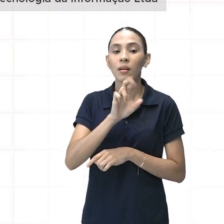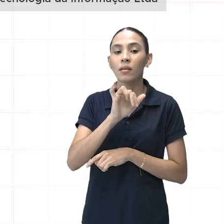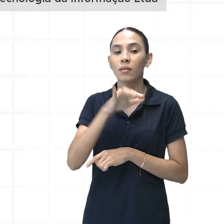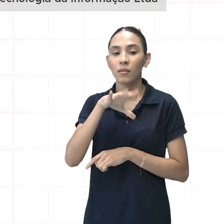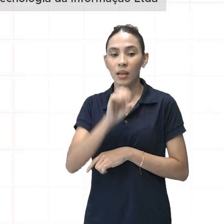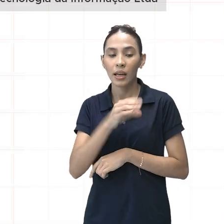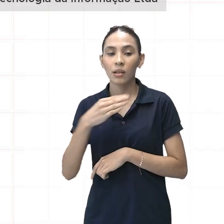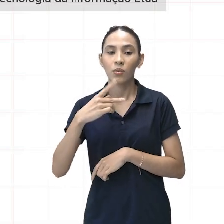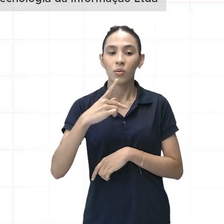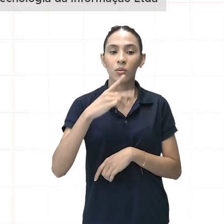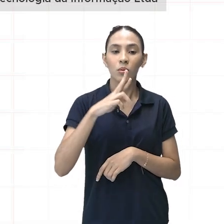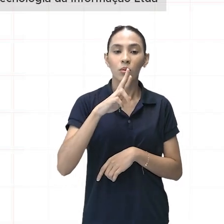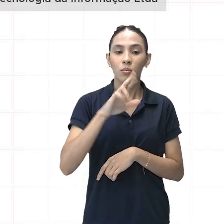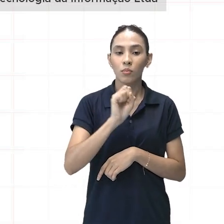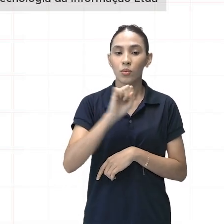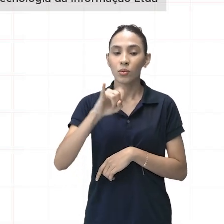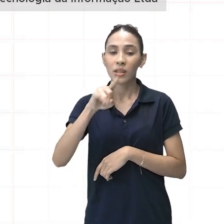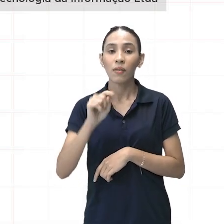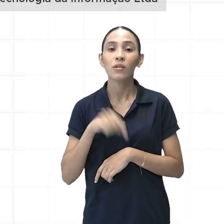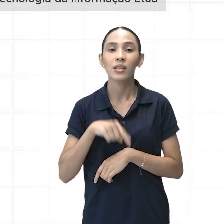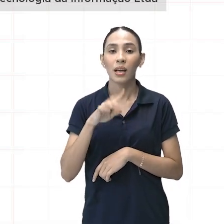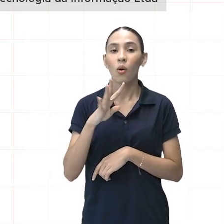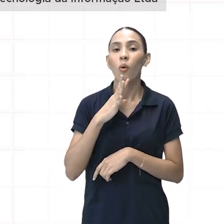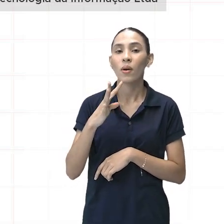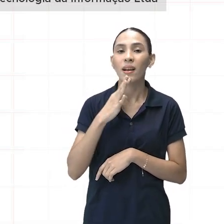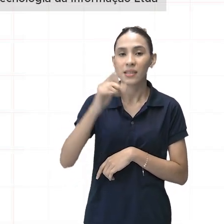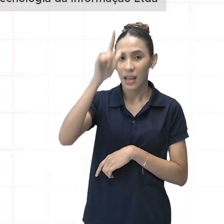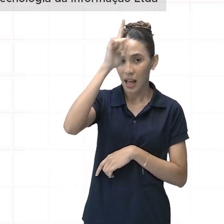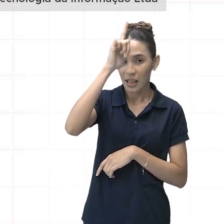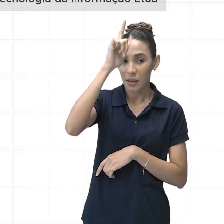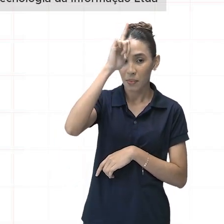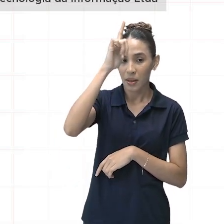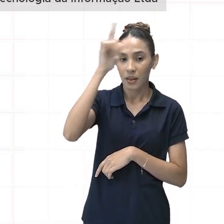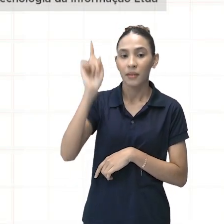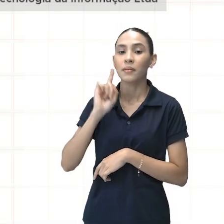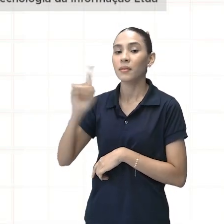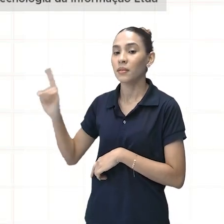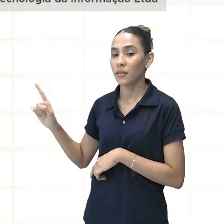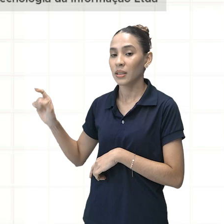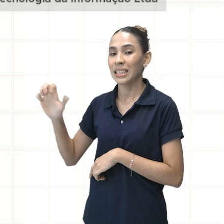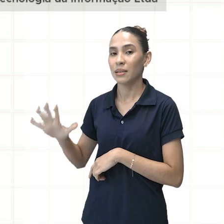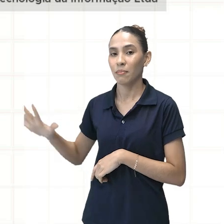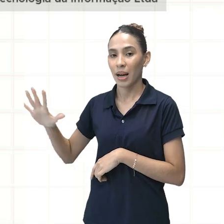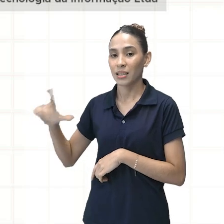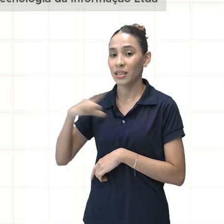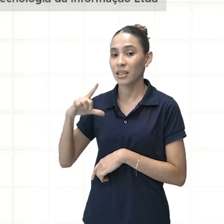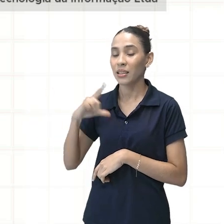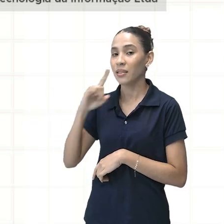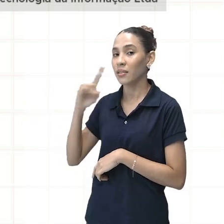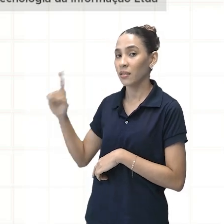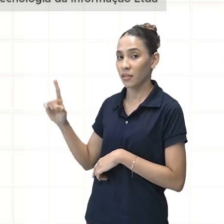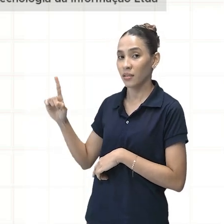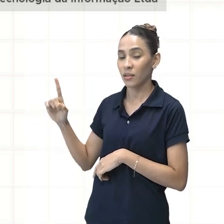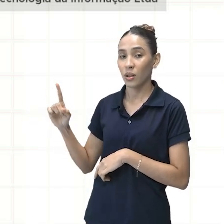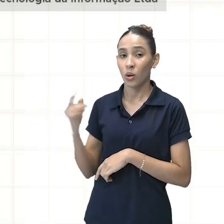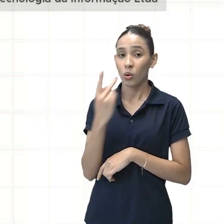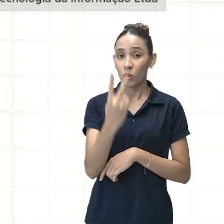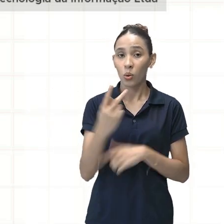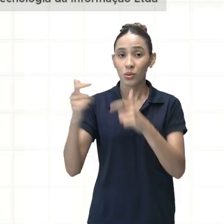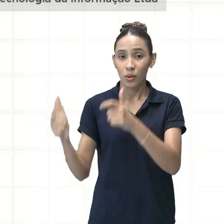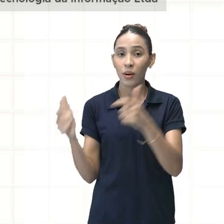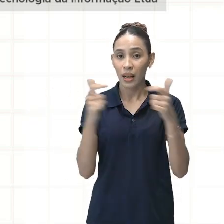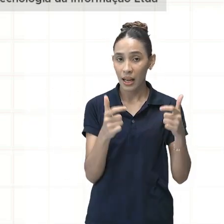vocês conhecem atualmente como Alemanha. Observem aqui na imagem que nós temos o desenho desses dois